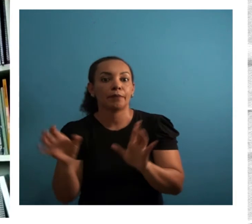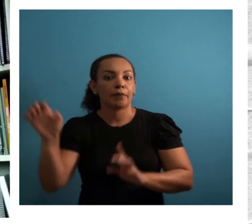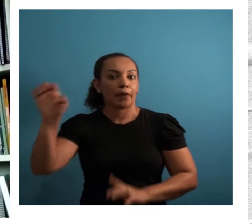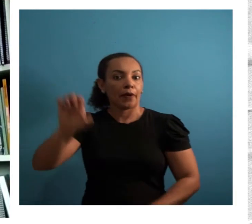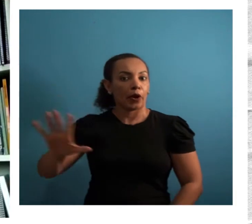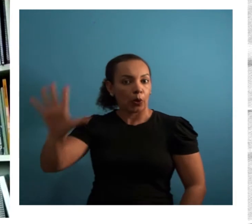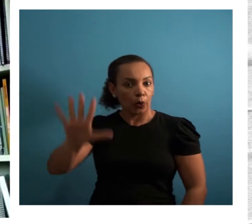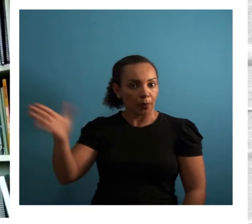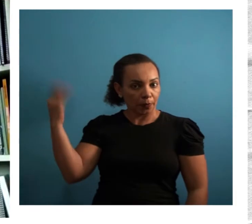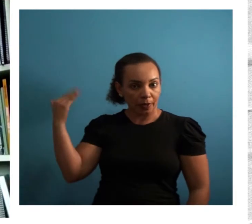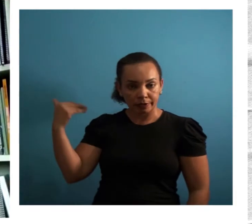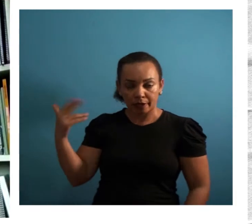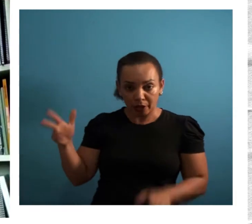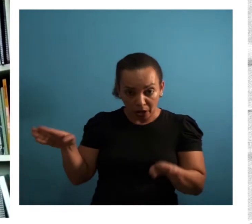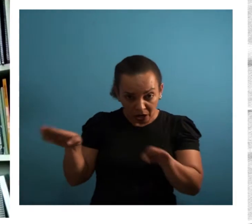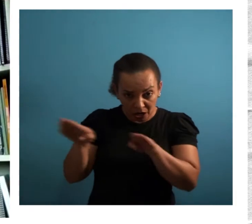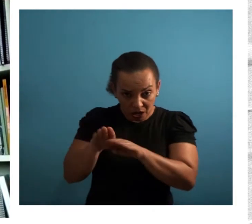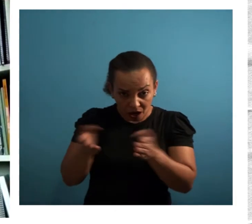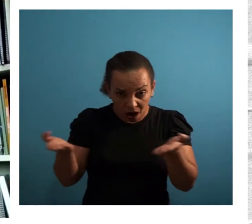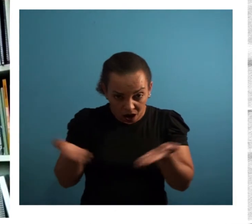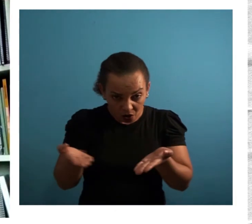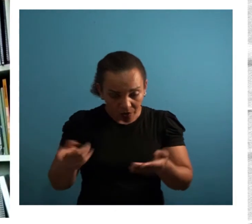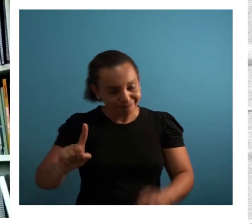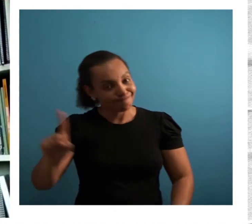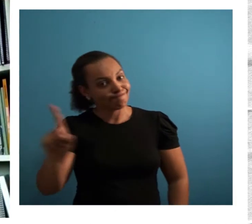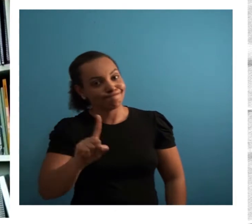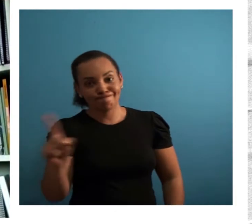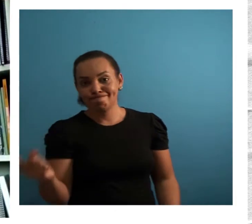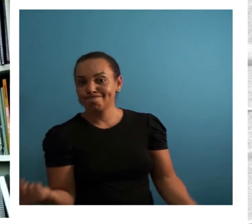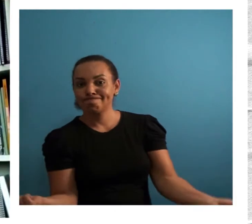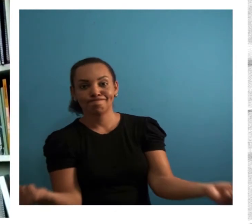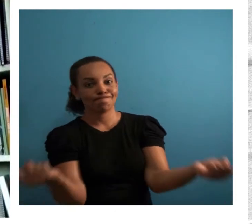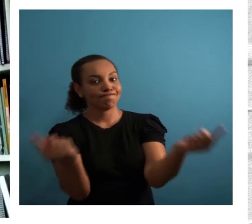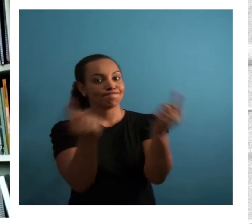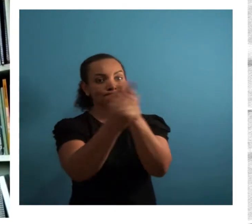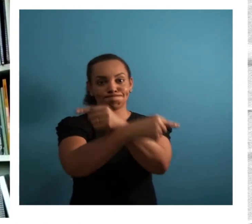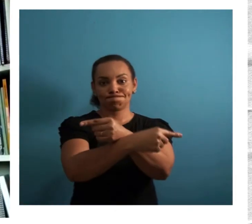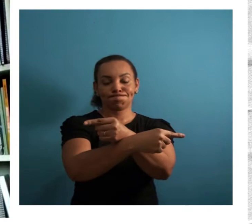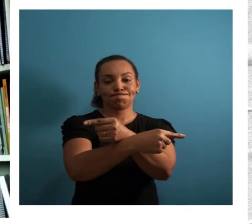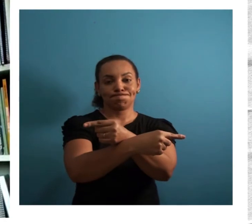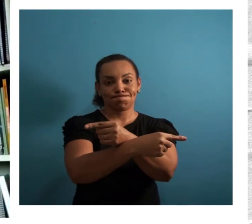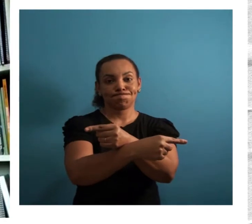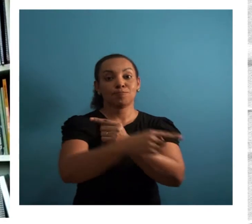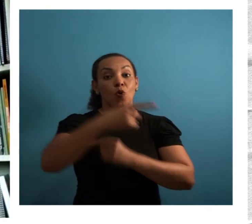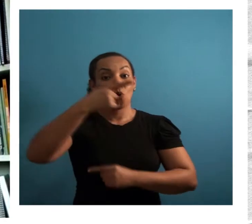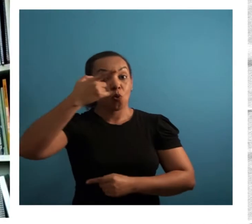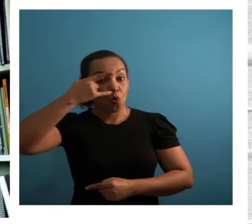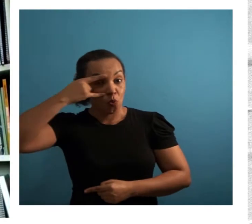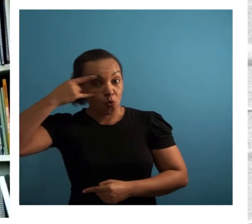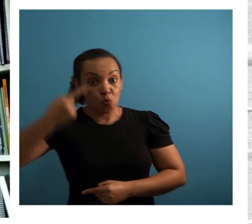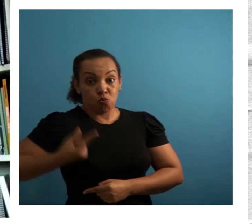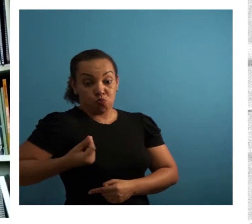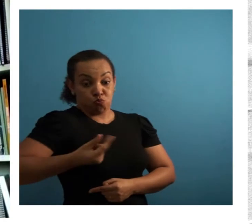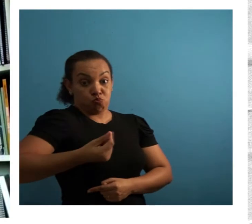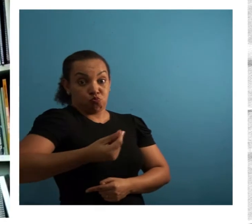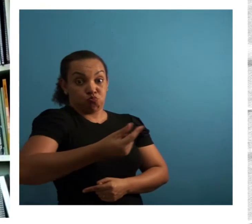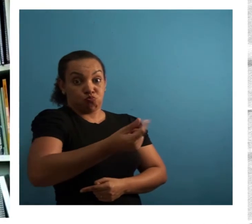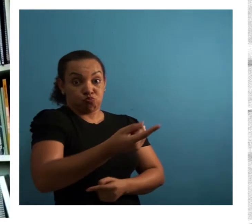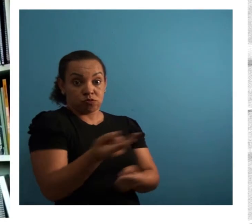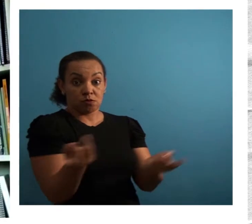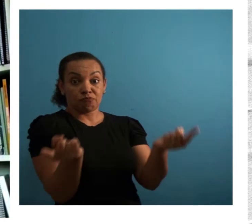é preciso compreender então que ele está do lado oposto e ele continuará sendo esse